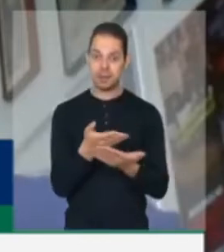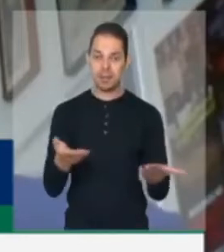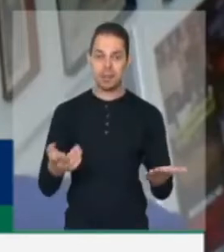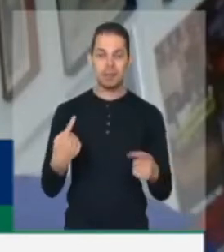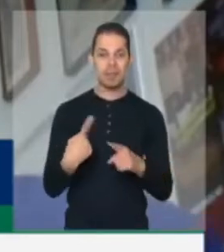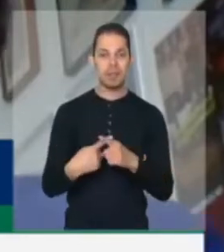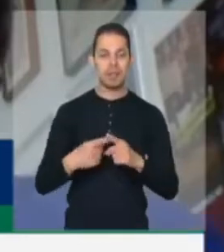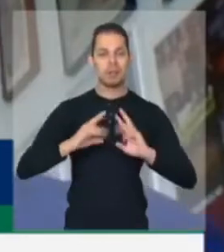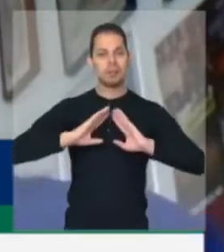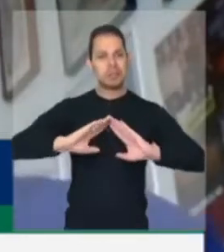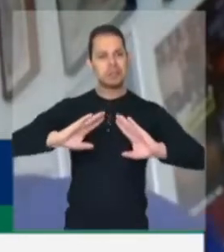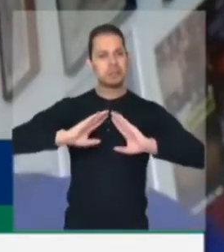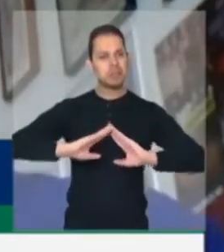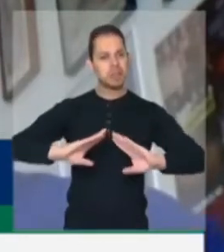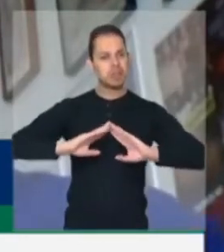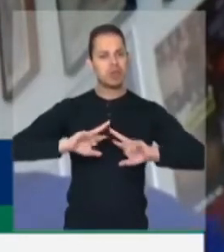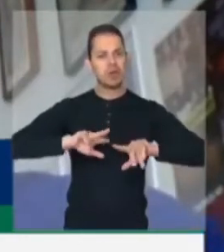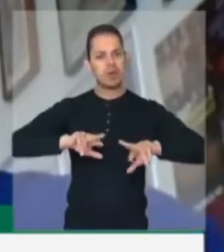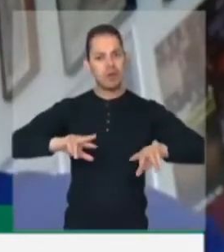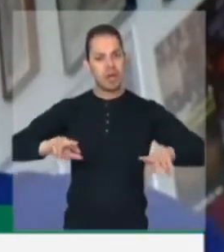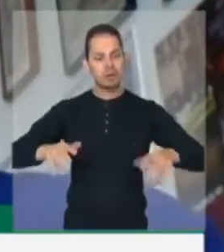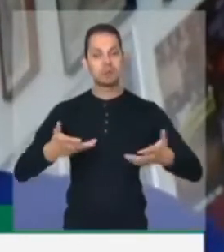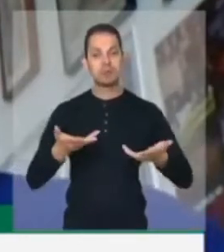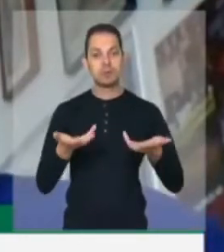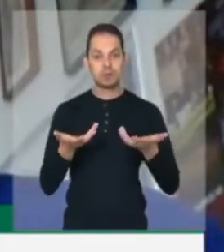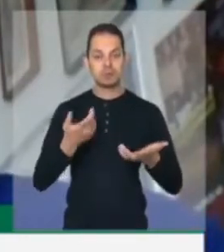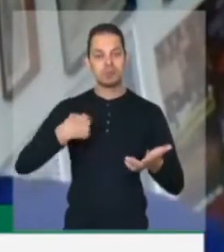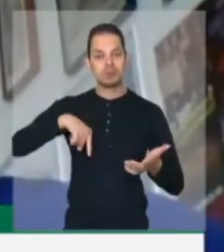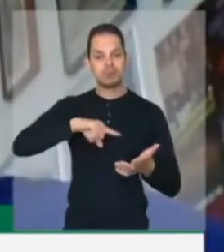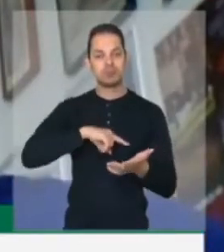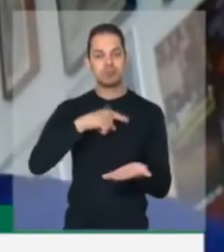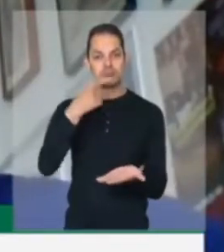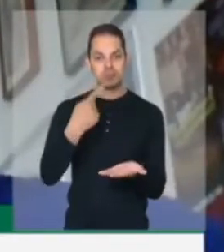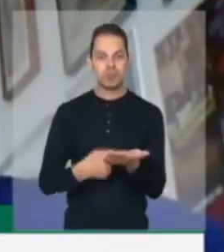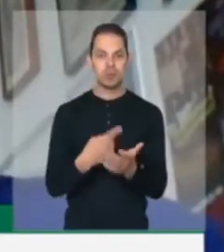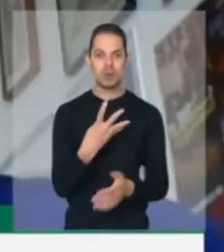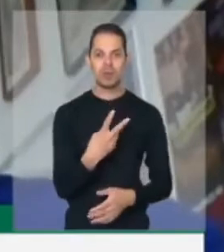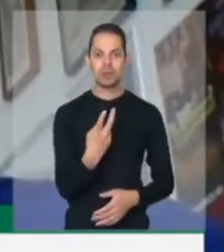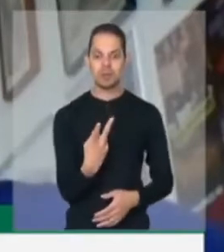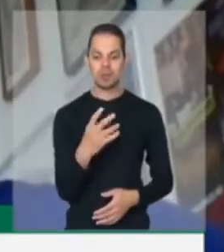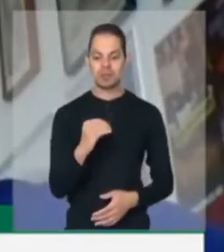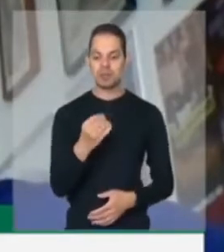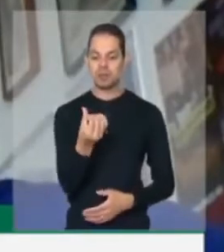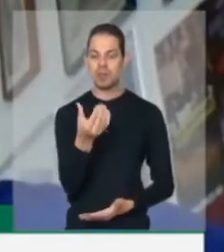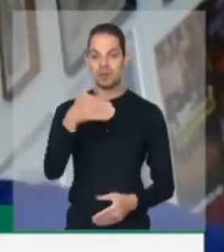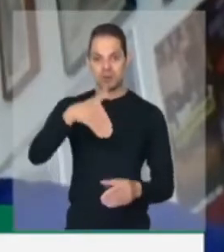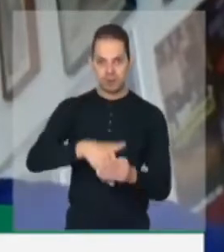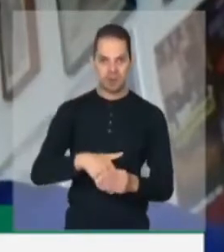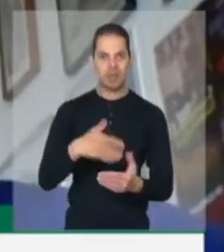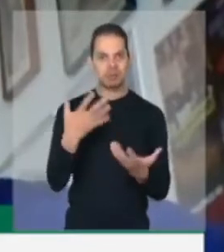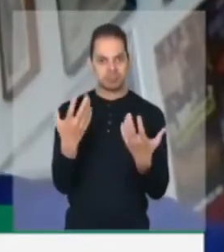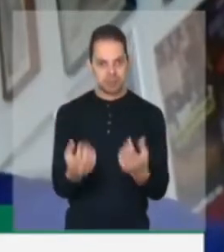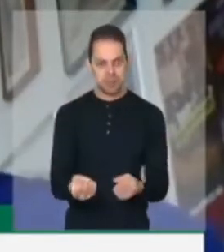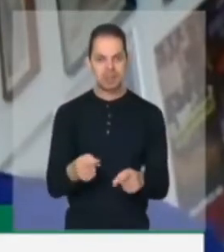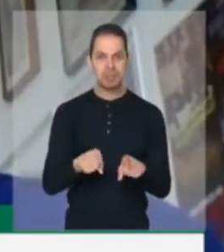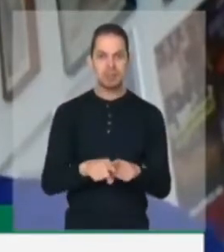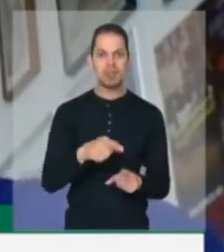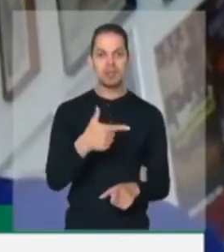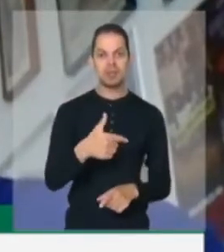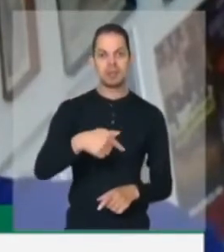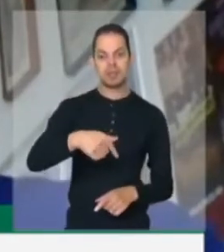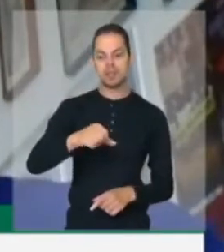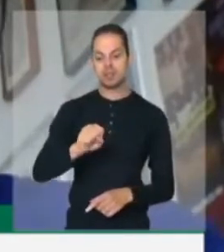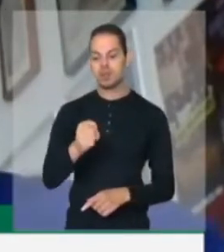inúmeros apelos que nós recebemos, nós concordamos em votar o 4206 e o 2781, certo?